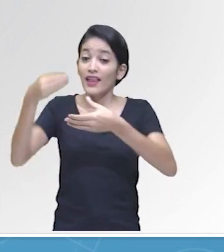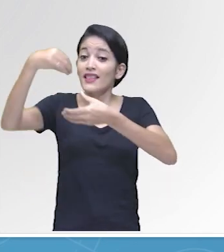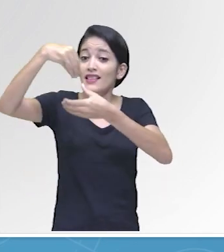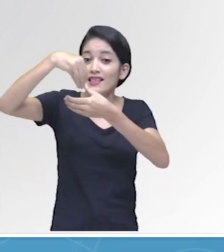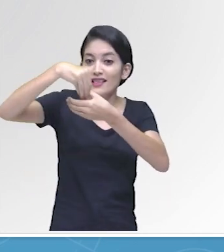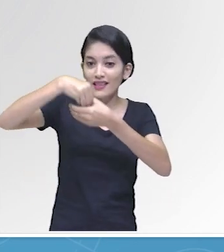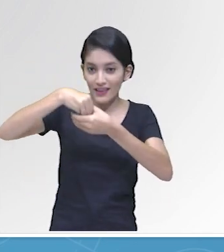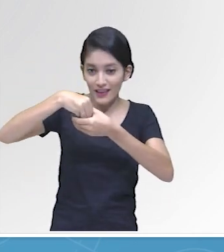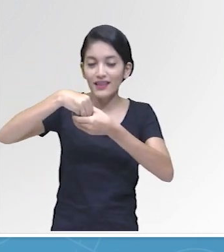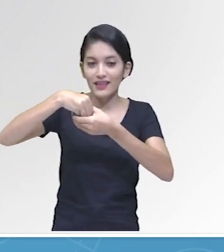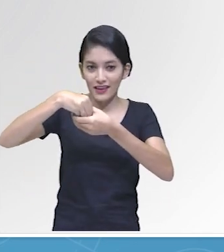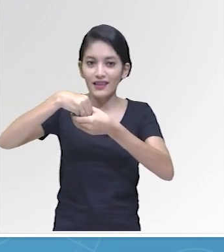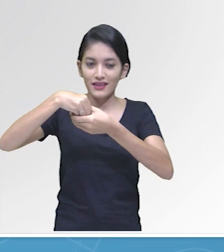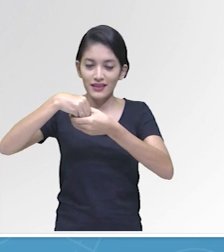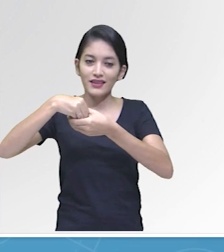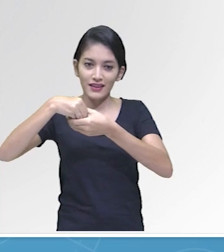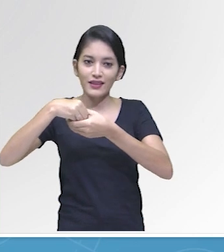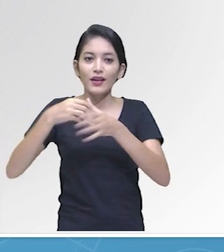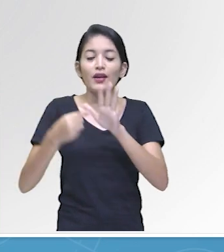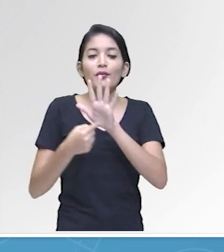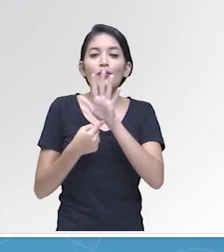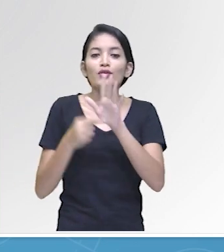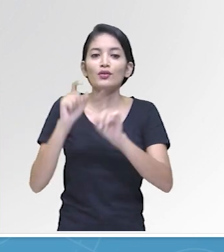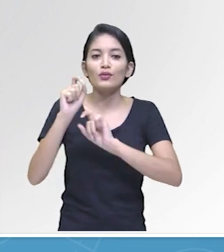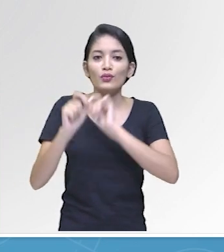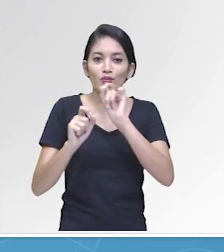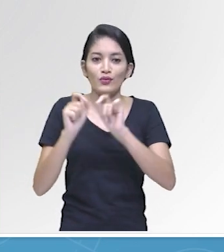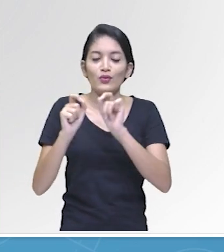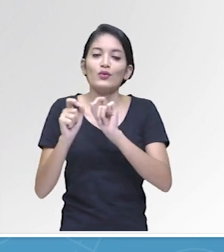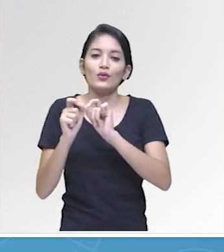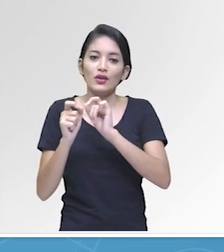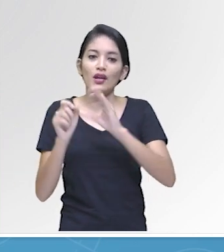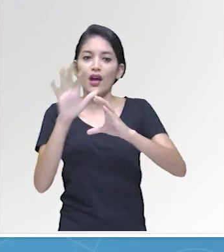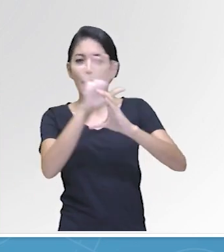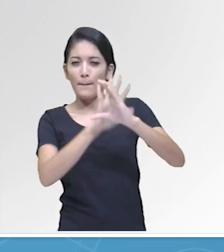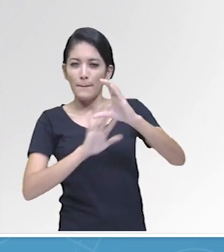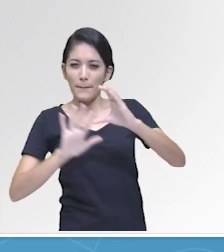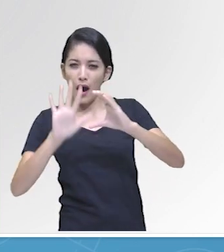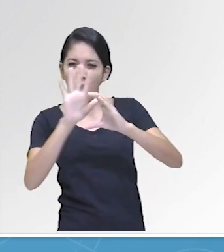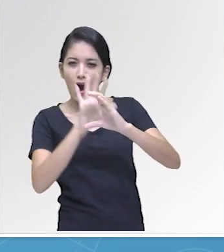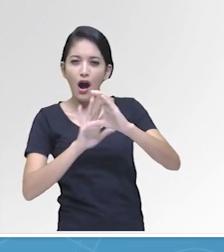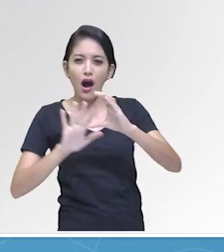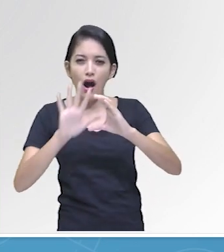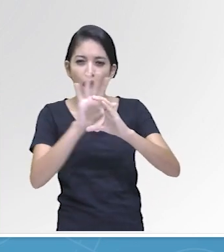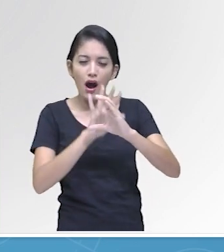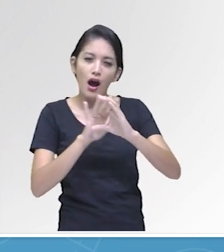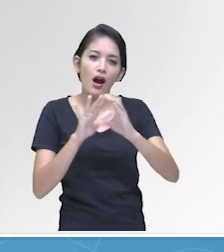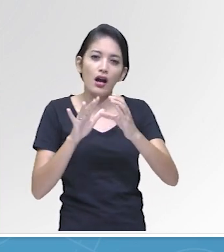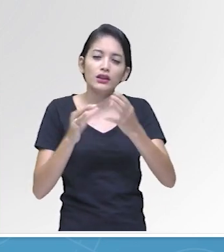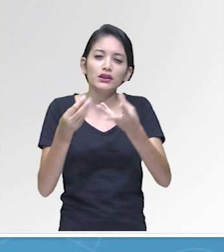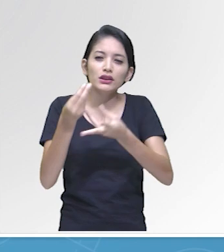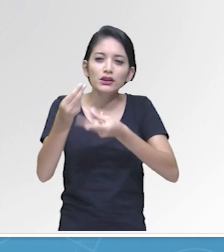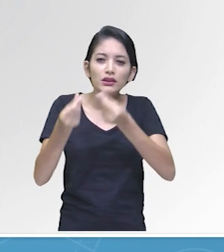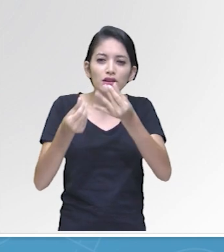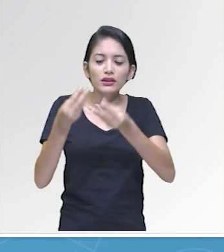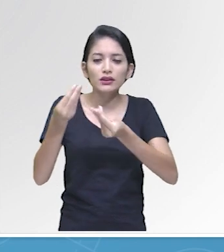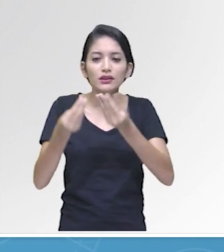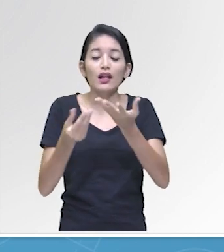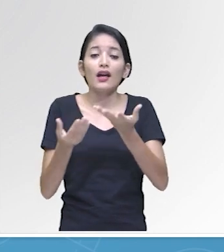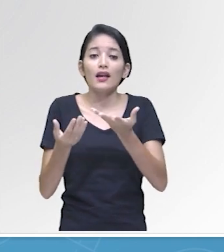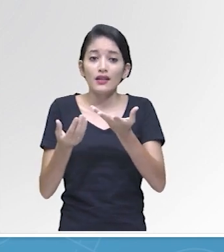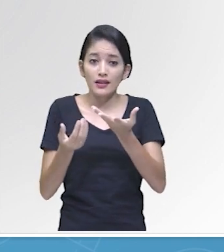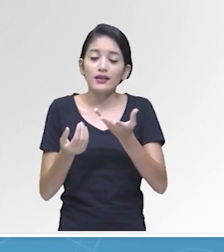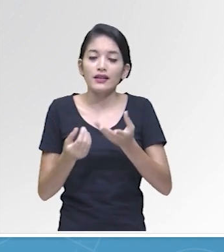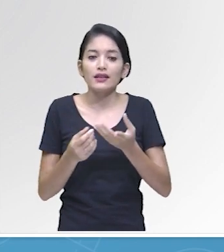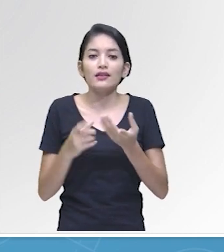isso aqui é o que a gente denomina de citoplasma, que é um fluido líquido, né, gelatinoso, onde ficam